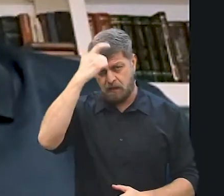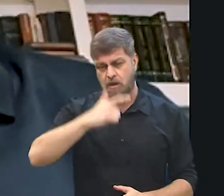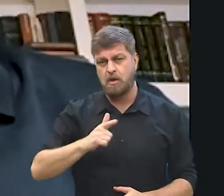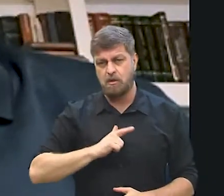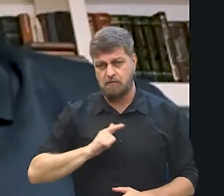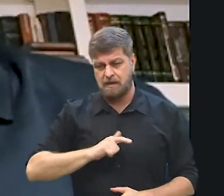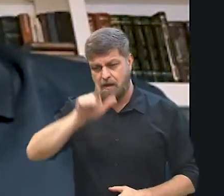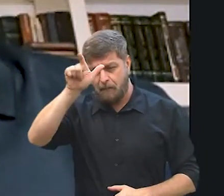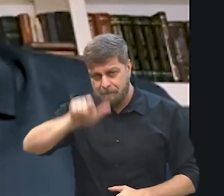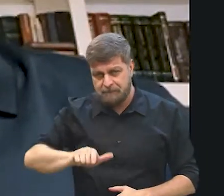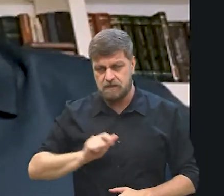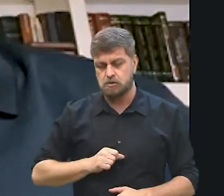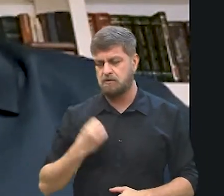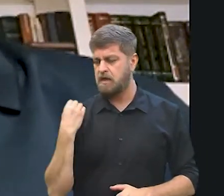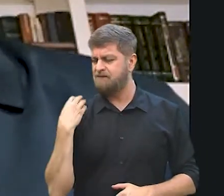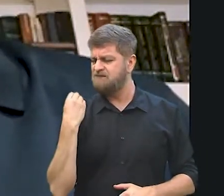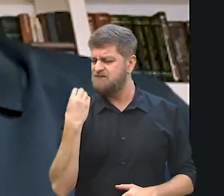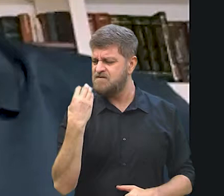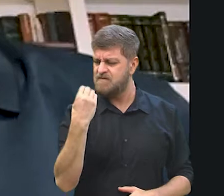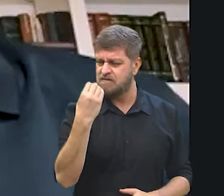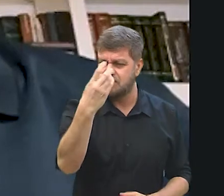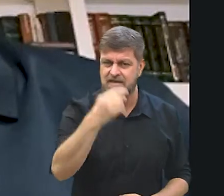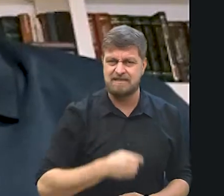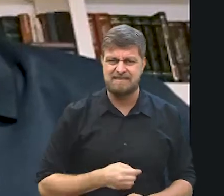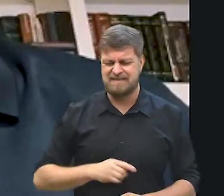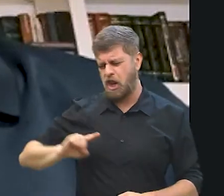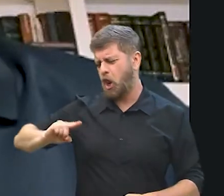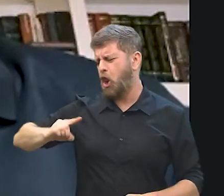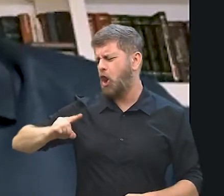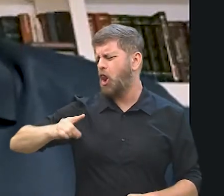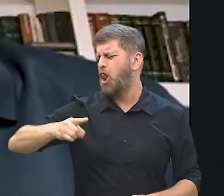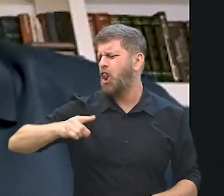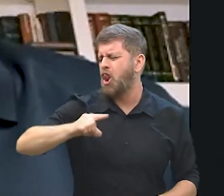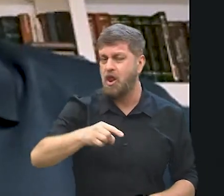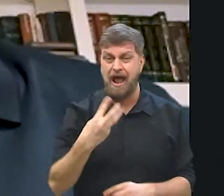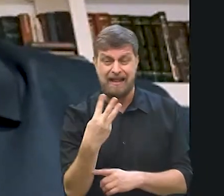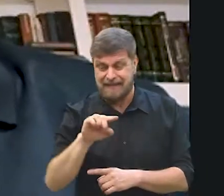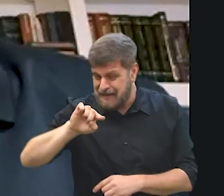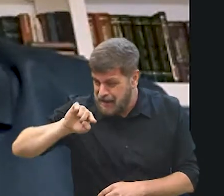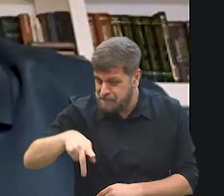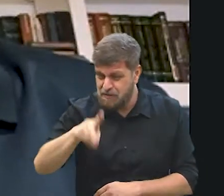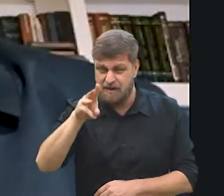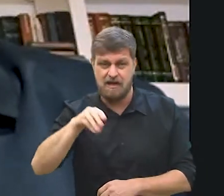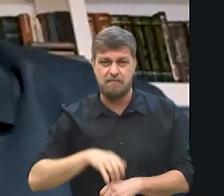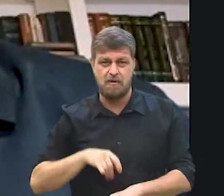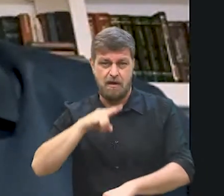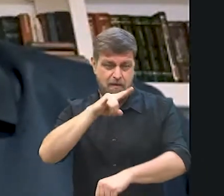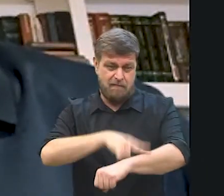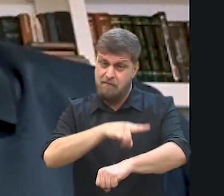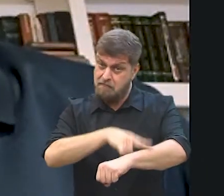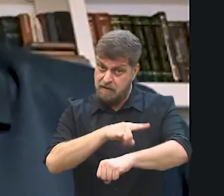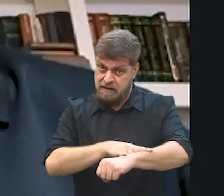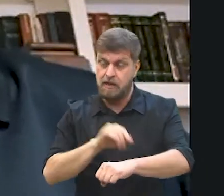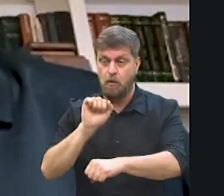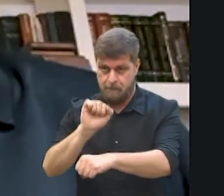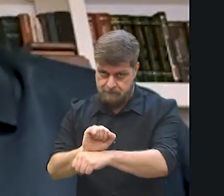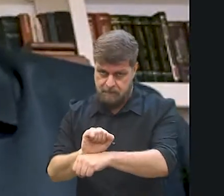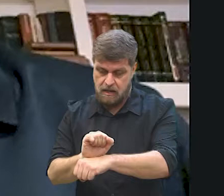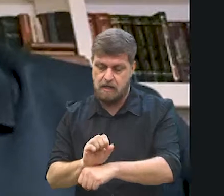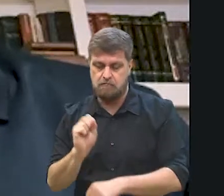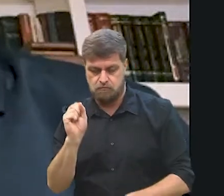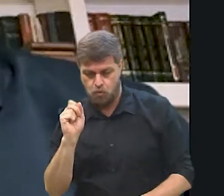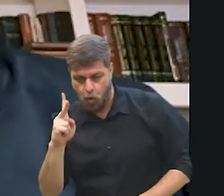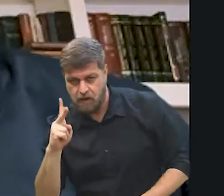que viajam, puxam quilômetros, 3.000, 4.000 quilômetros, fazem 1, 2 paradas por necessidade de